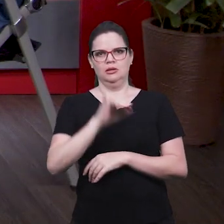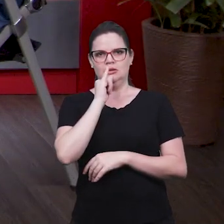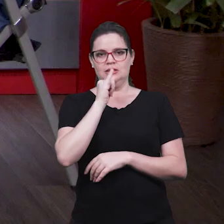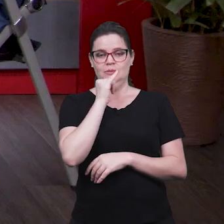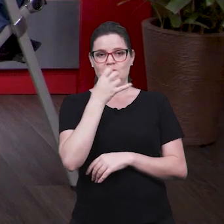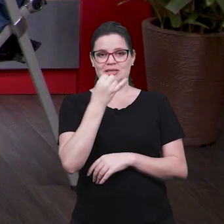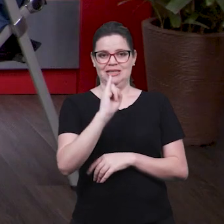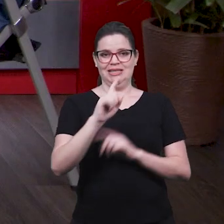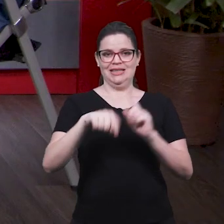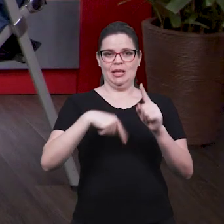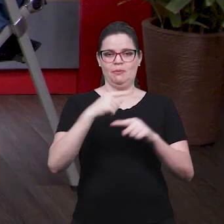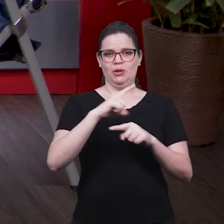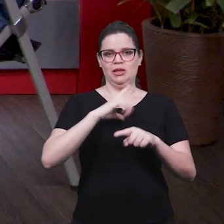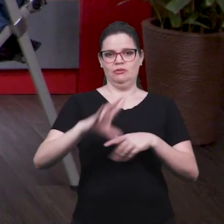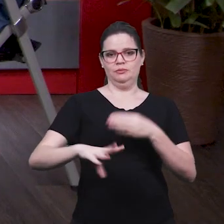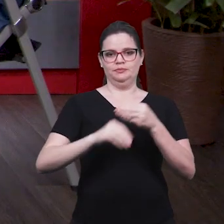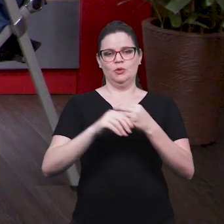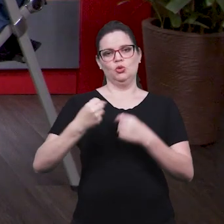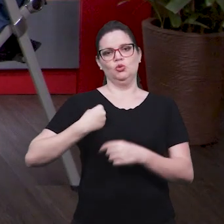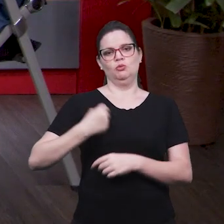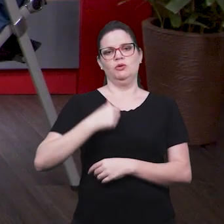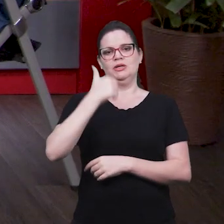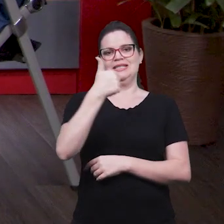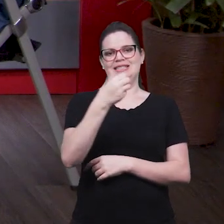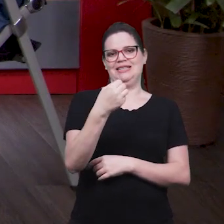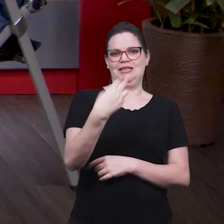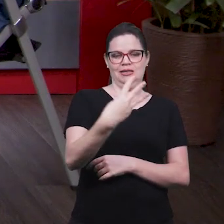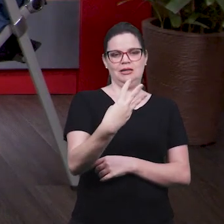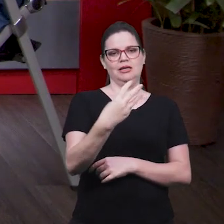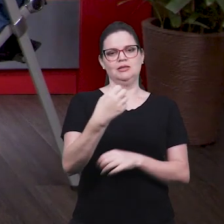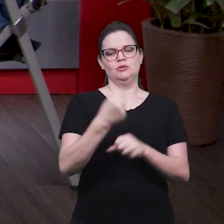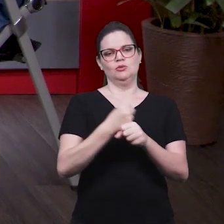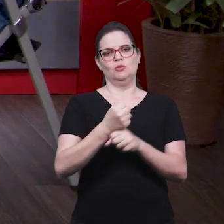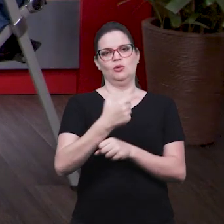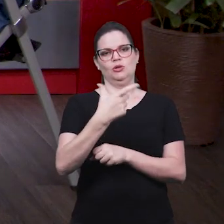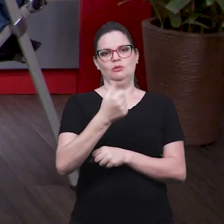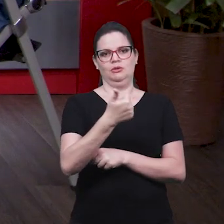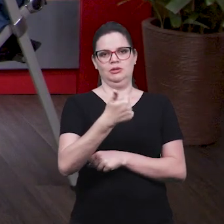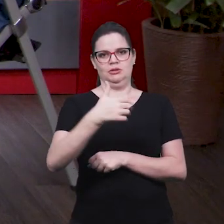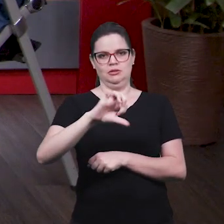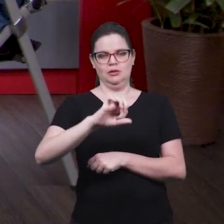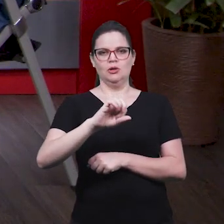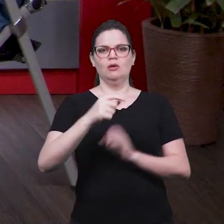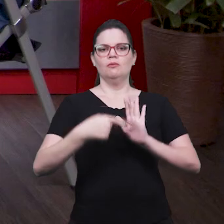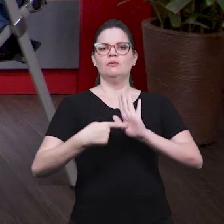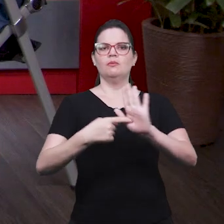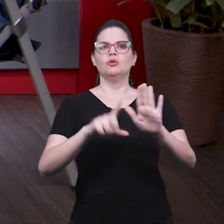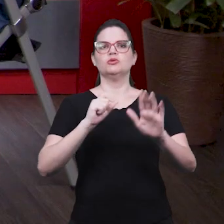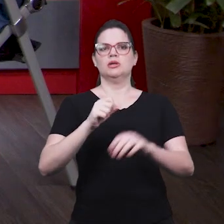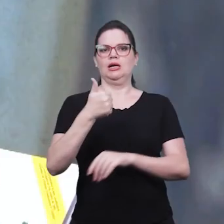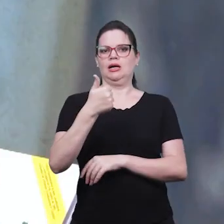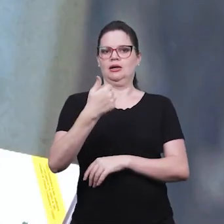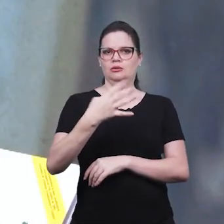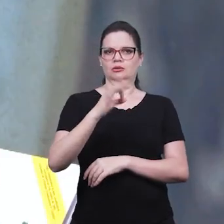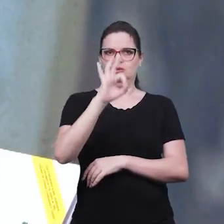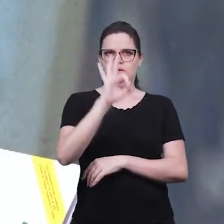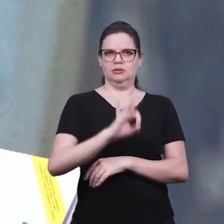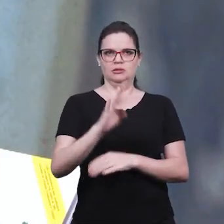que no caso, pós a emenda 103 de 2019, que é a reforma da Previdência, ela